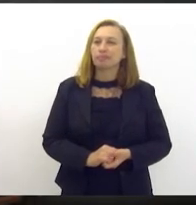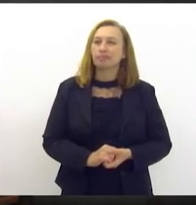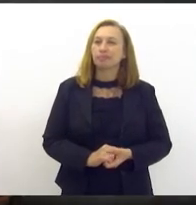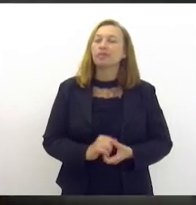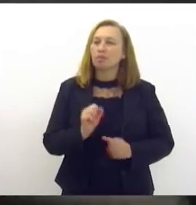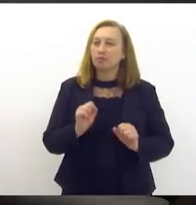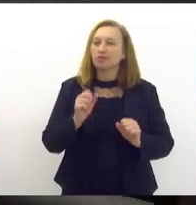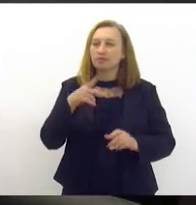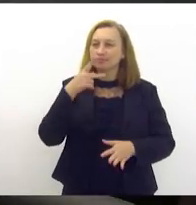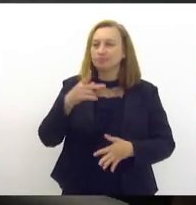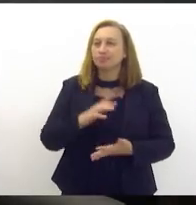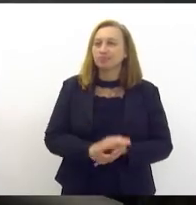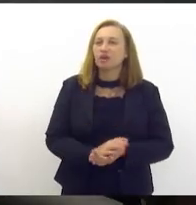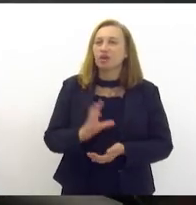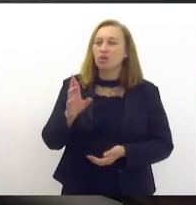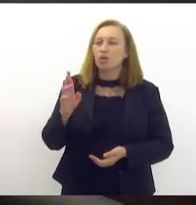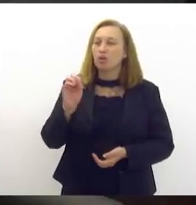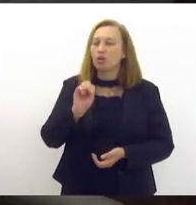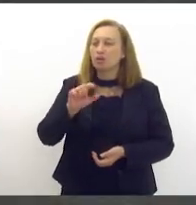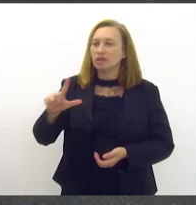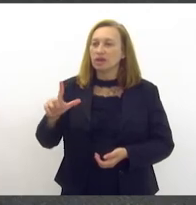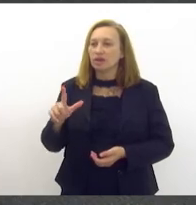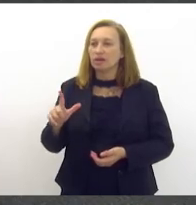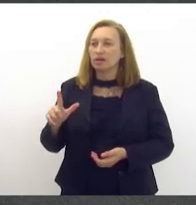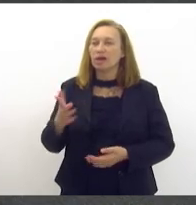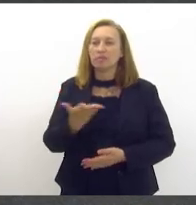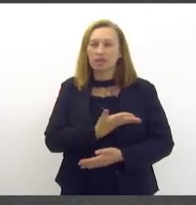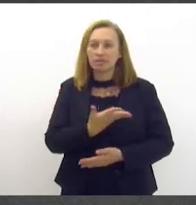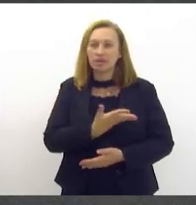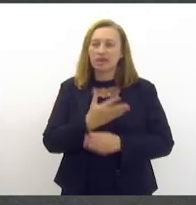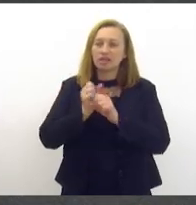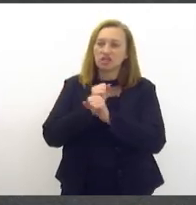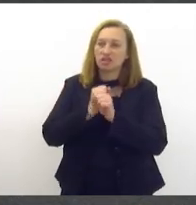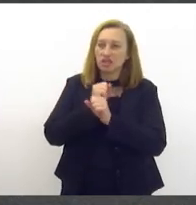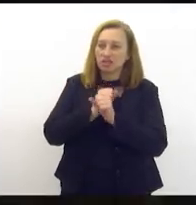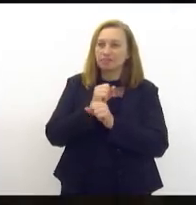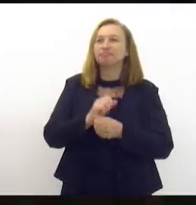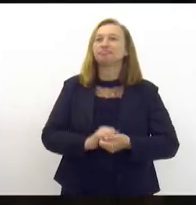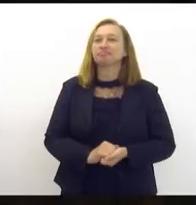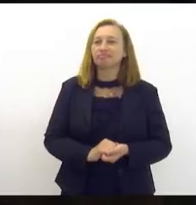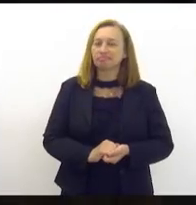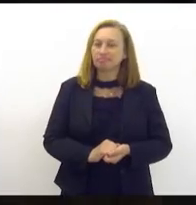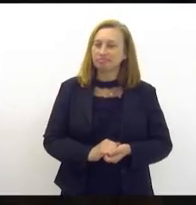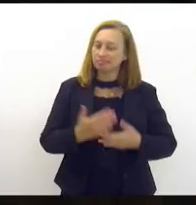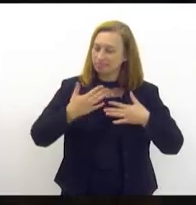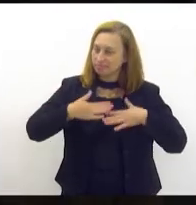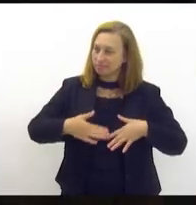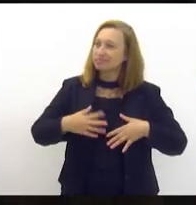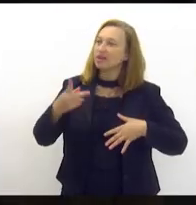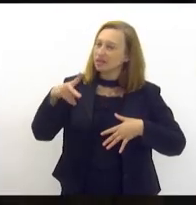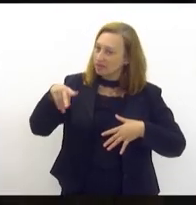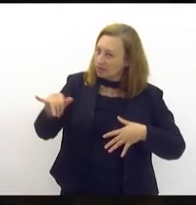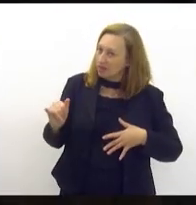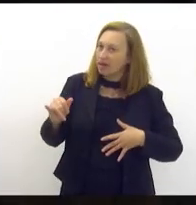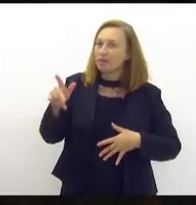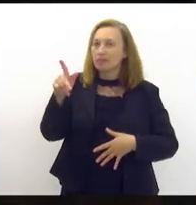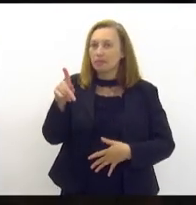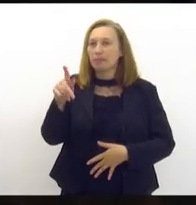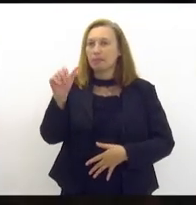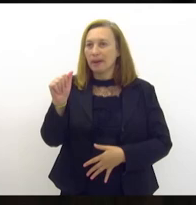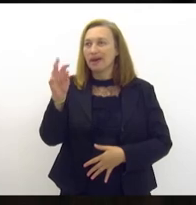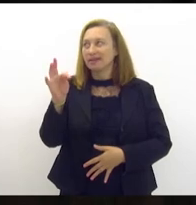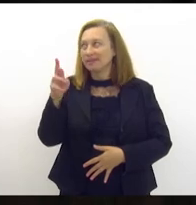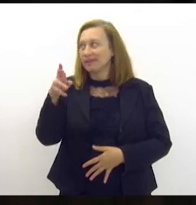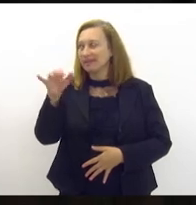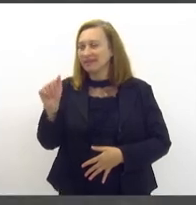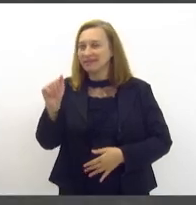Pode falar. A Coronel Patrícia é minha amiga de muitos anos. Ela falou. Por então isso que eu fiquei à vontade e falei, então vai, Patrícia, porque...